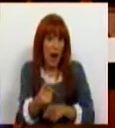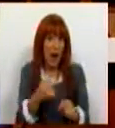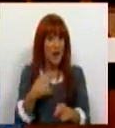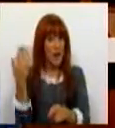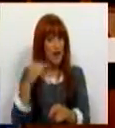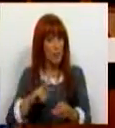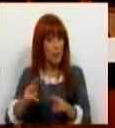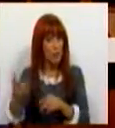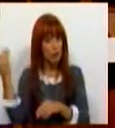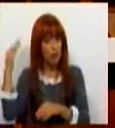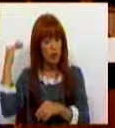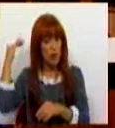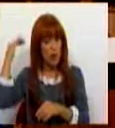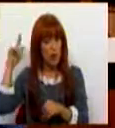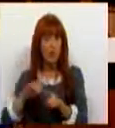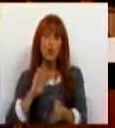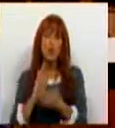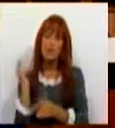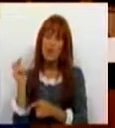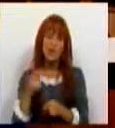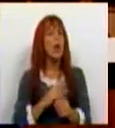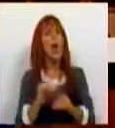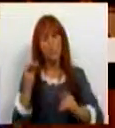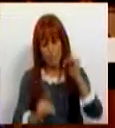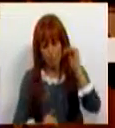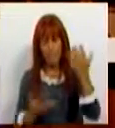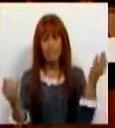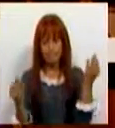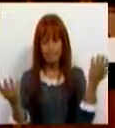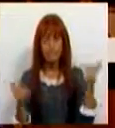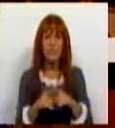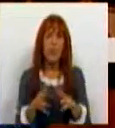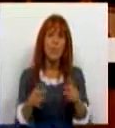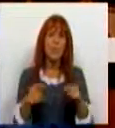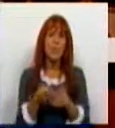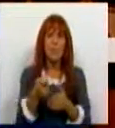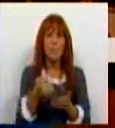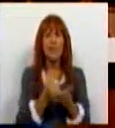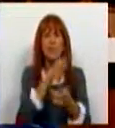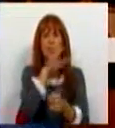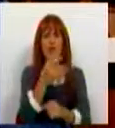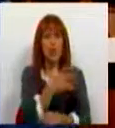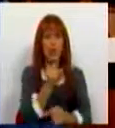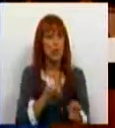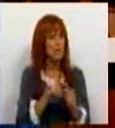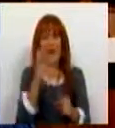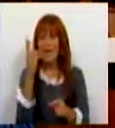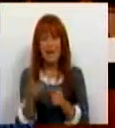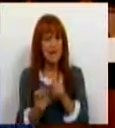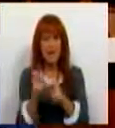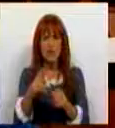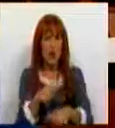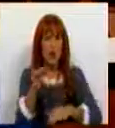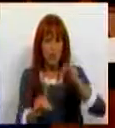foram atualizadas nos últimos anos, aumenta as desigualdades. O alargamento do abono de família de 12 meses para 3 anos aumenta